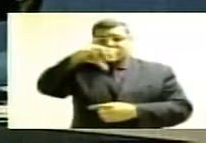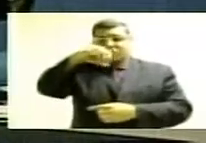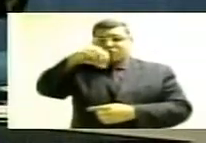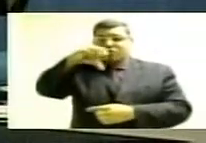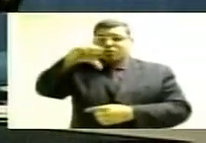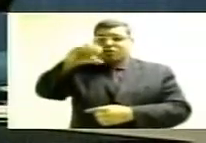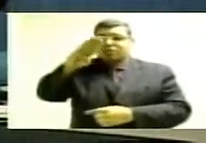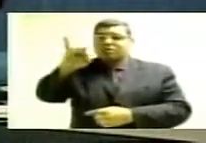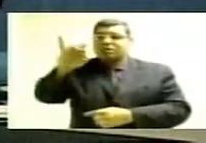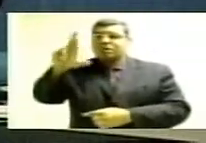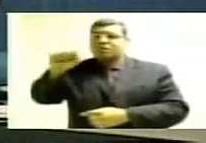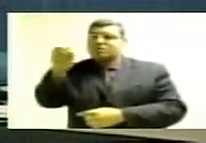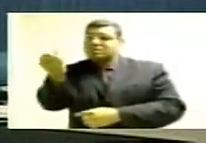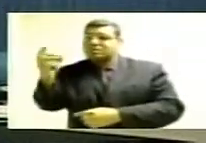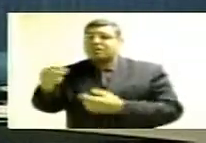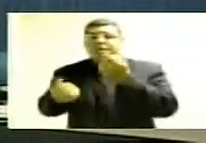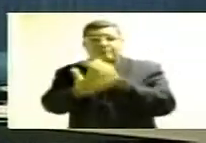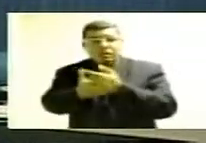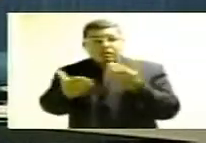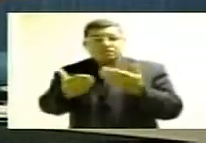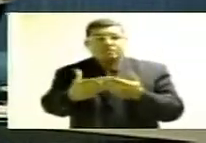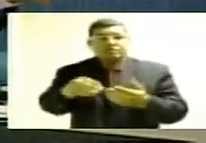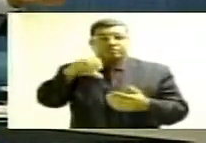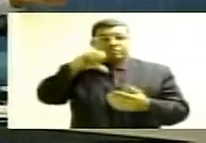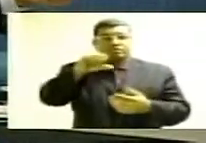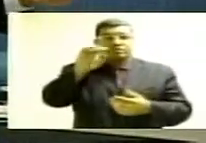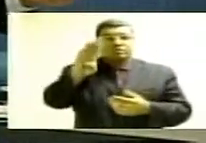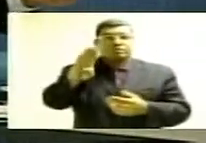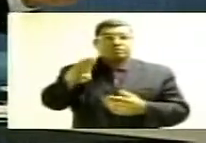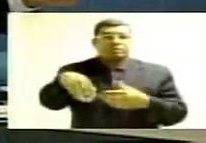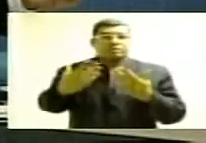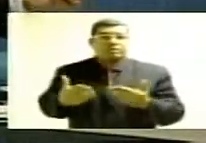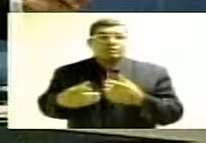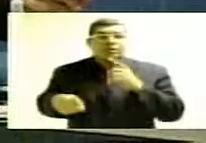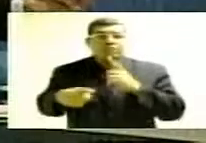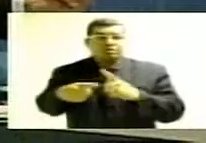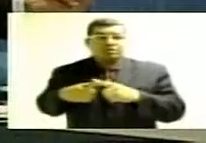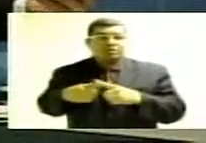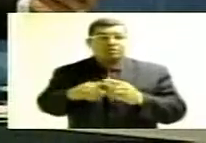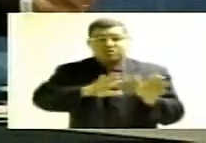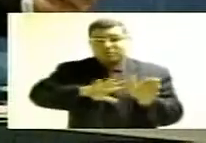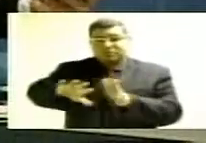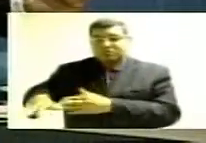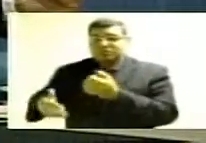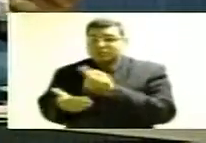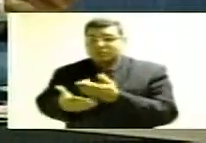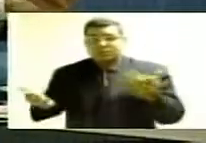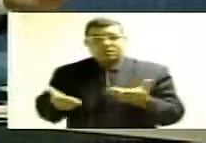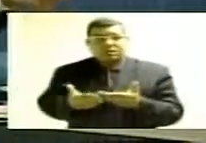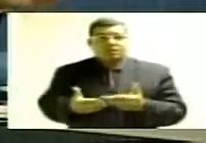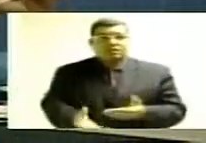e 700 e pagou 9 bi. Portanto, deixou de